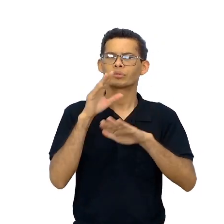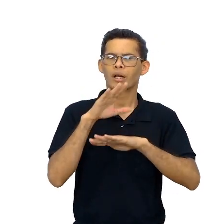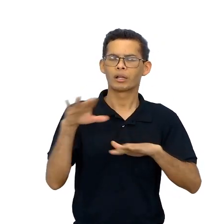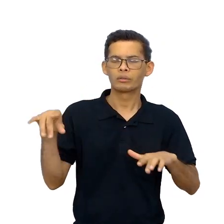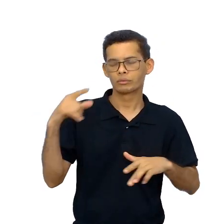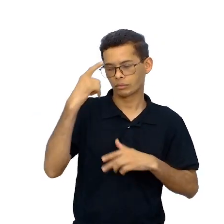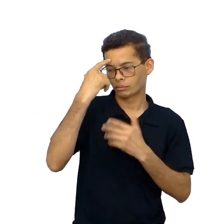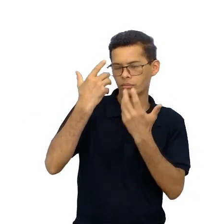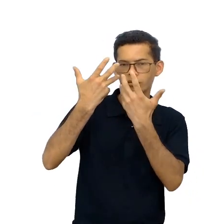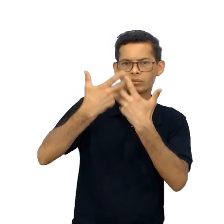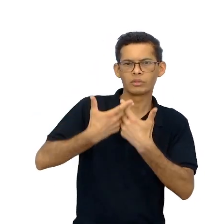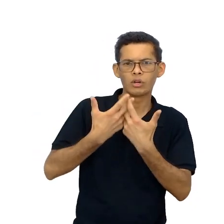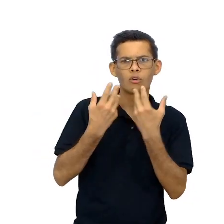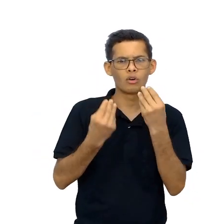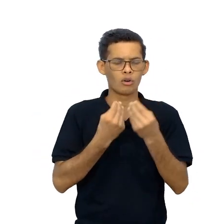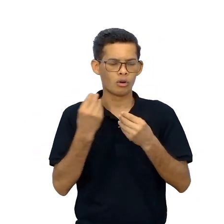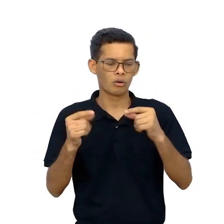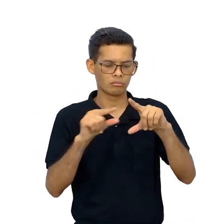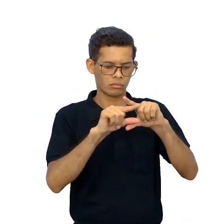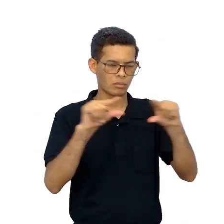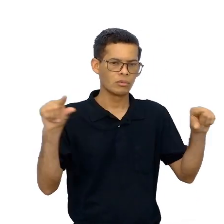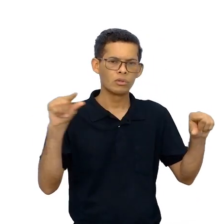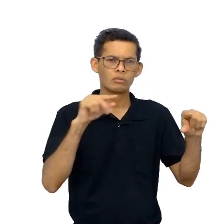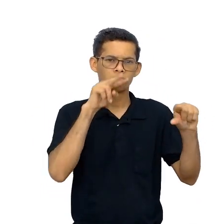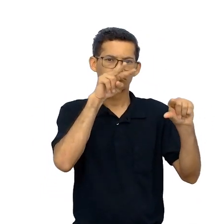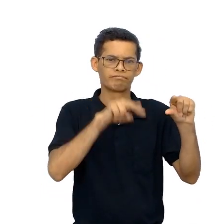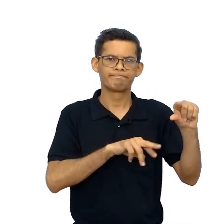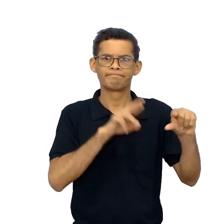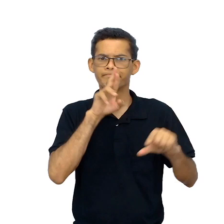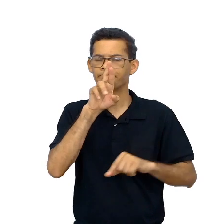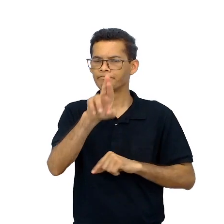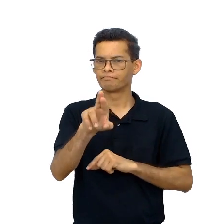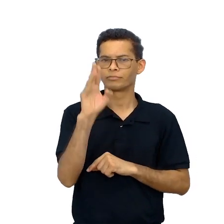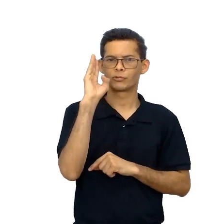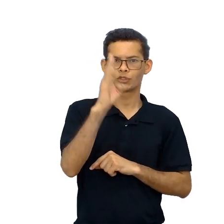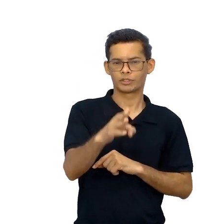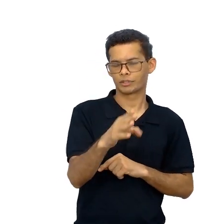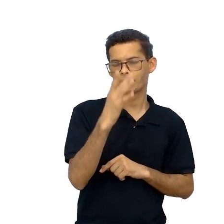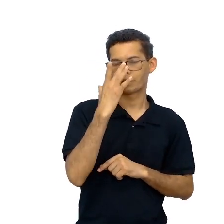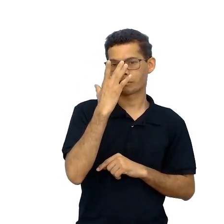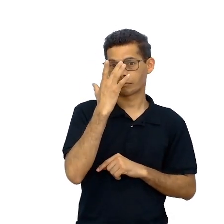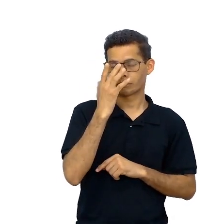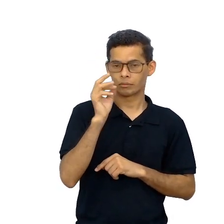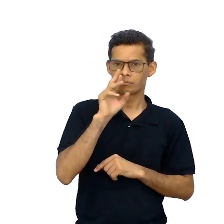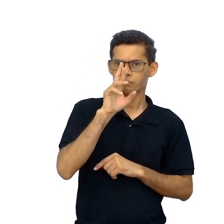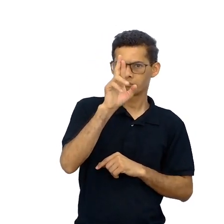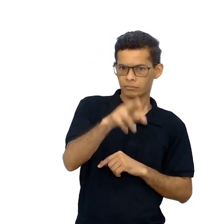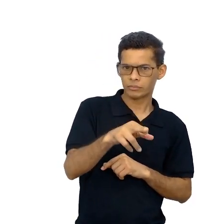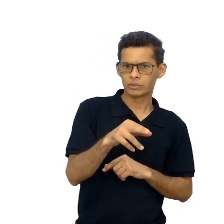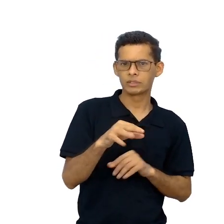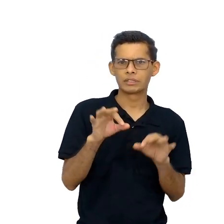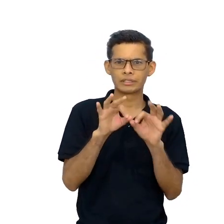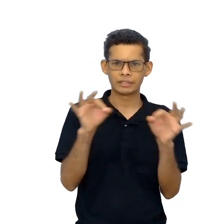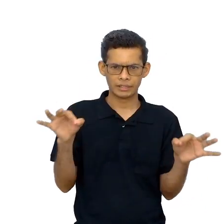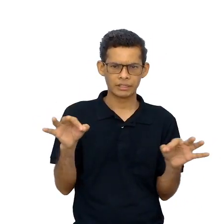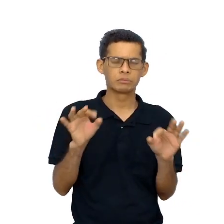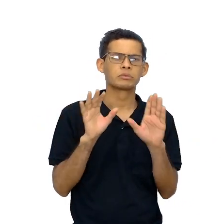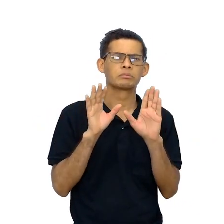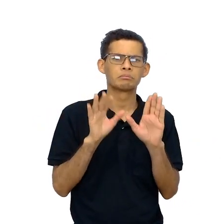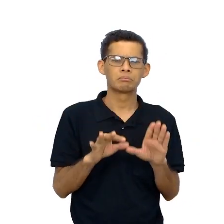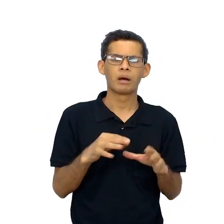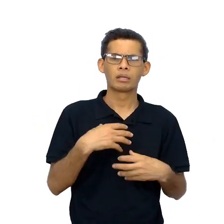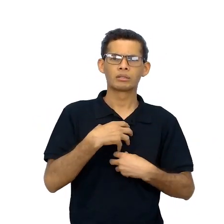habilidade muito grande em olhar para a questão, né, e já dar a resposta, aparentemente uma resposta simples, mas